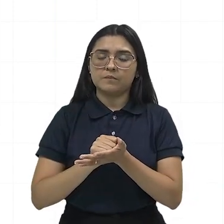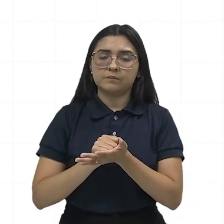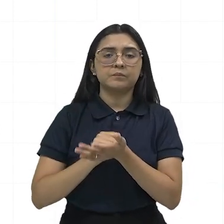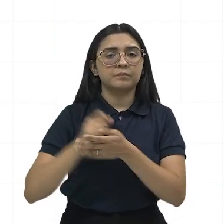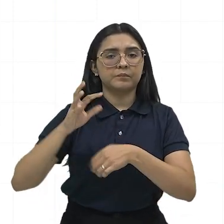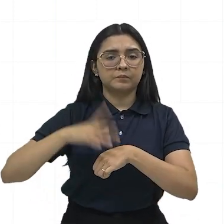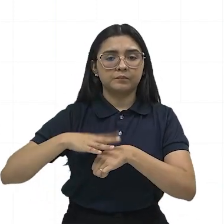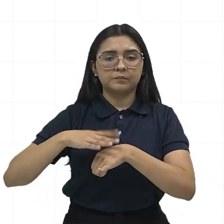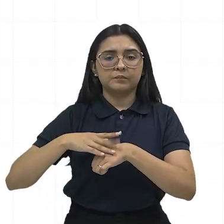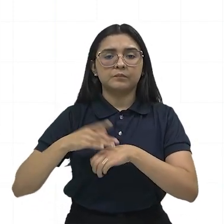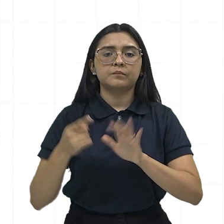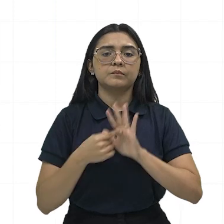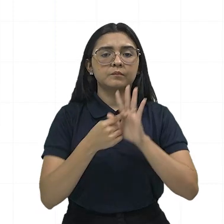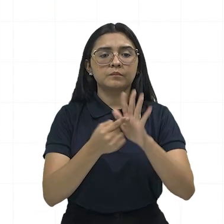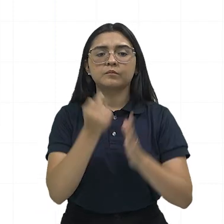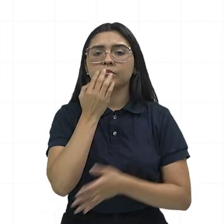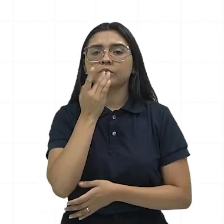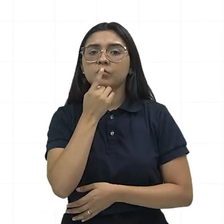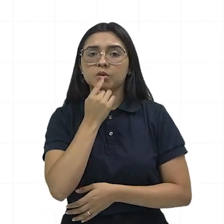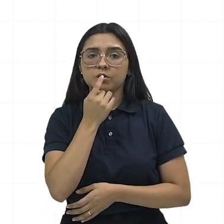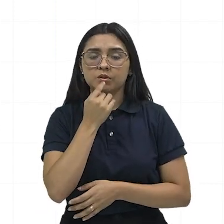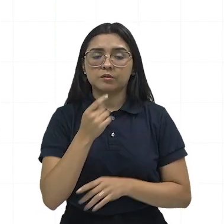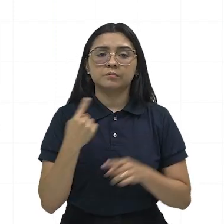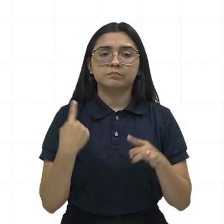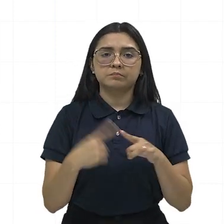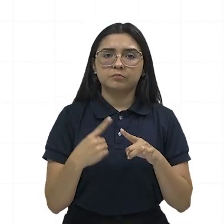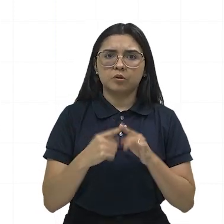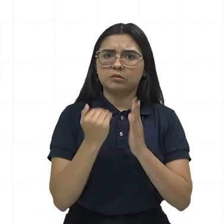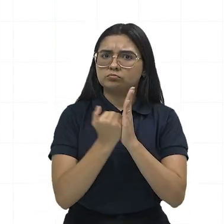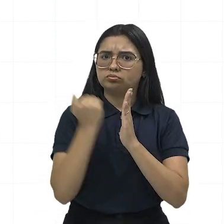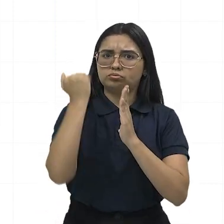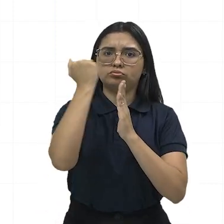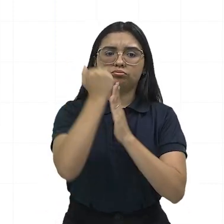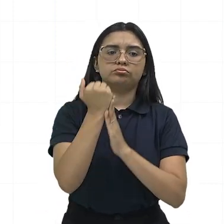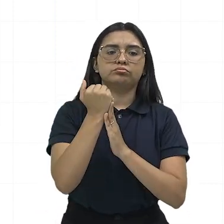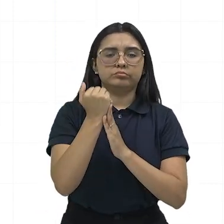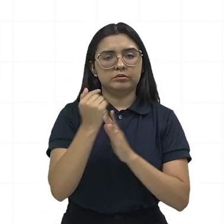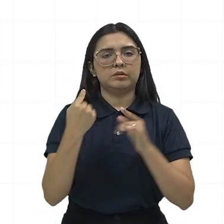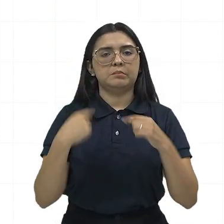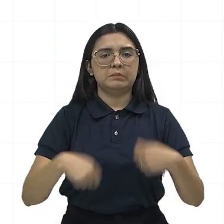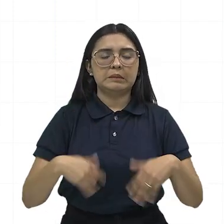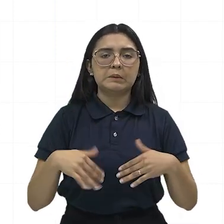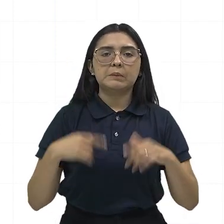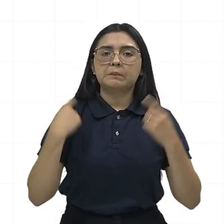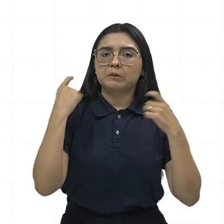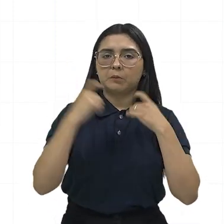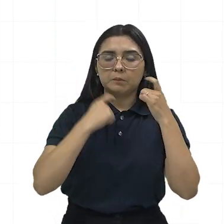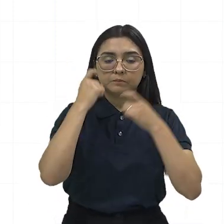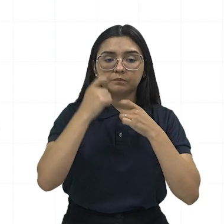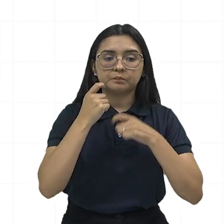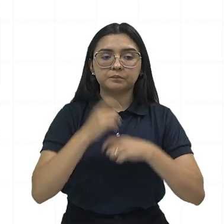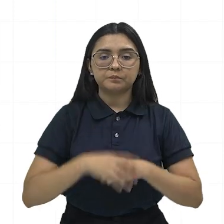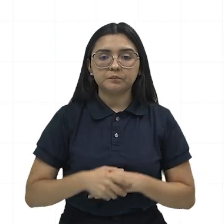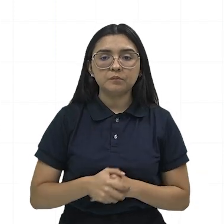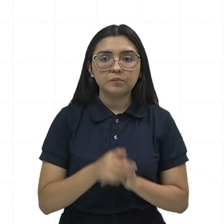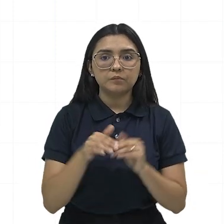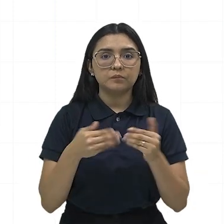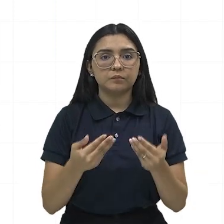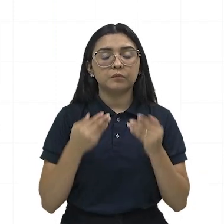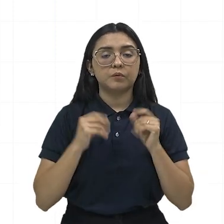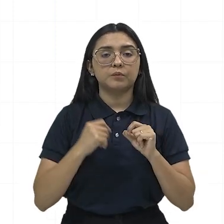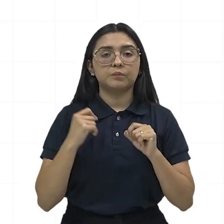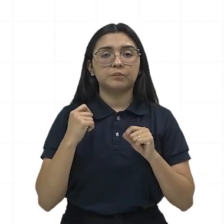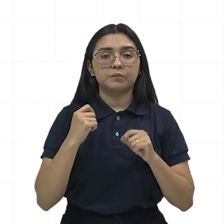simbolizado, representado em vermelho porque é bastante alto e bastante preocupante, né, gente? Então, é uma doença que a